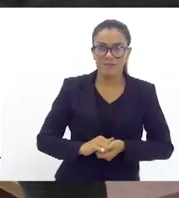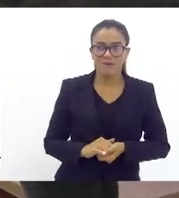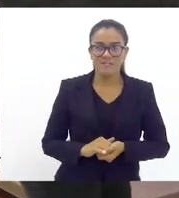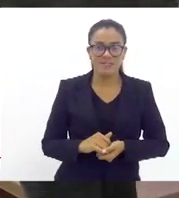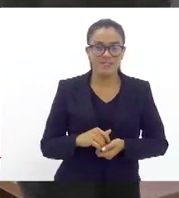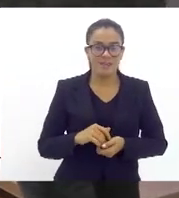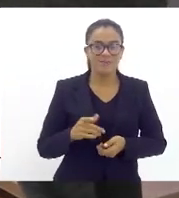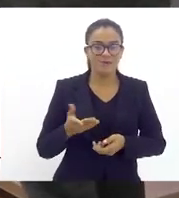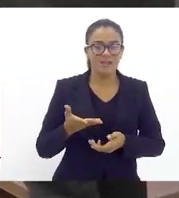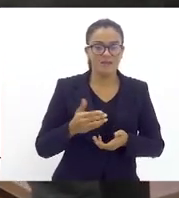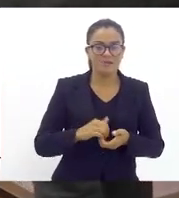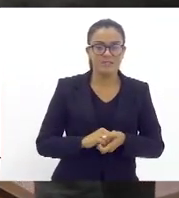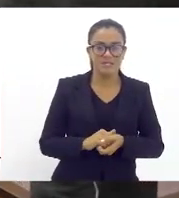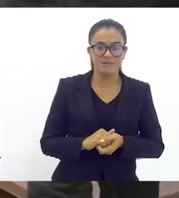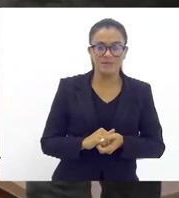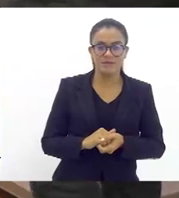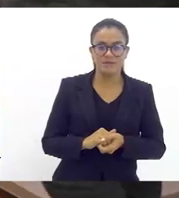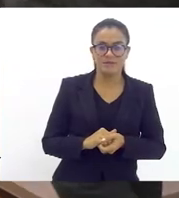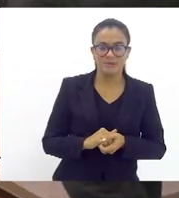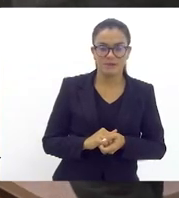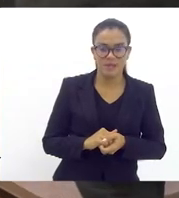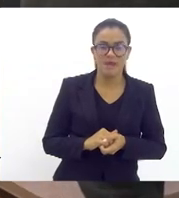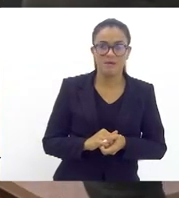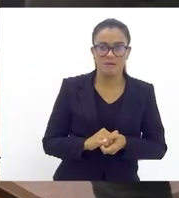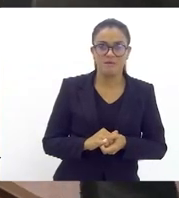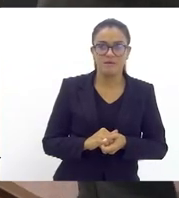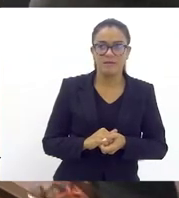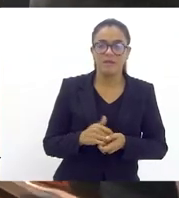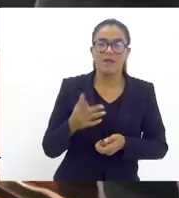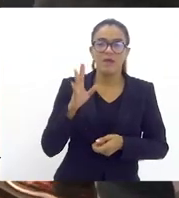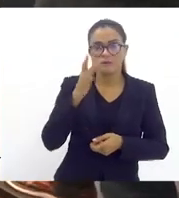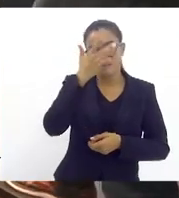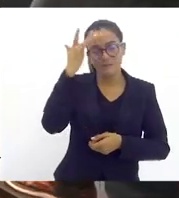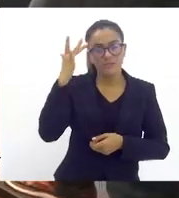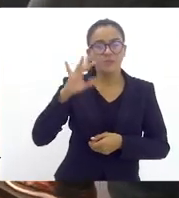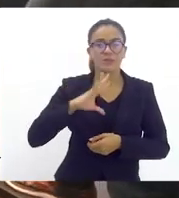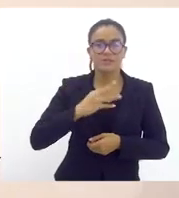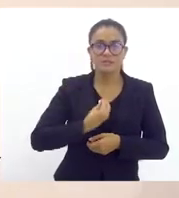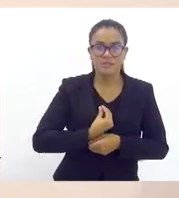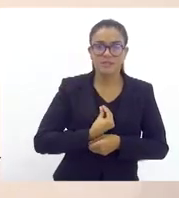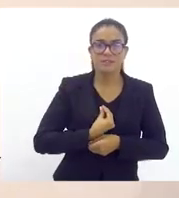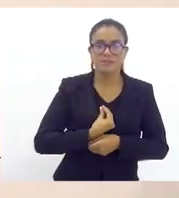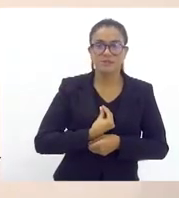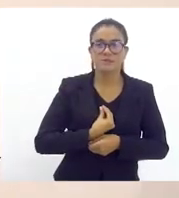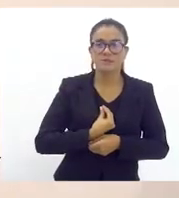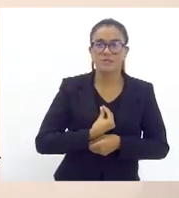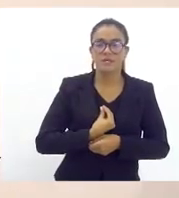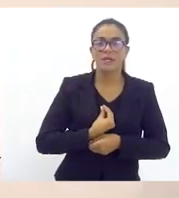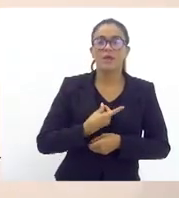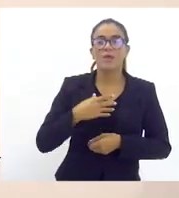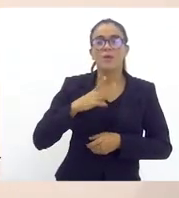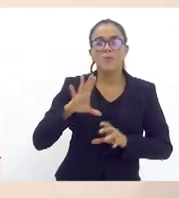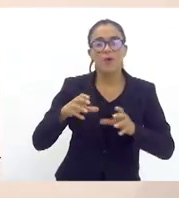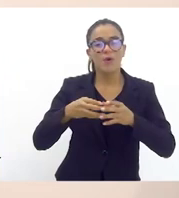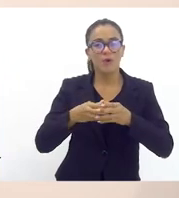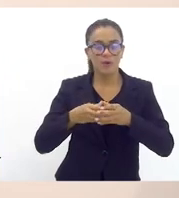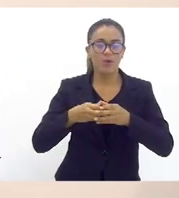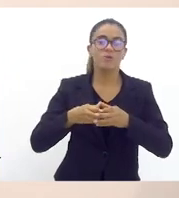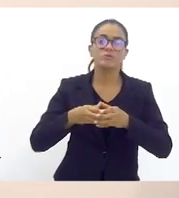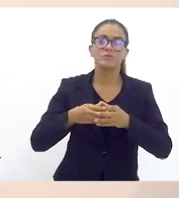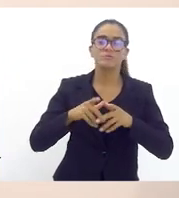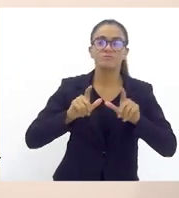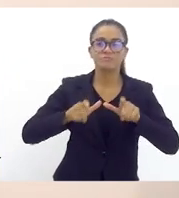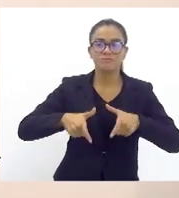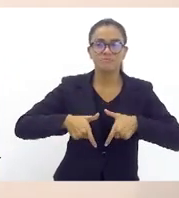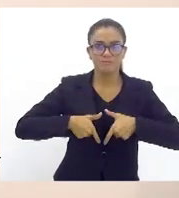espaço seguro para o desenvolvimento da potência artística de mulheres e pessoas trans. E o meu coletivo recebeu do município a medalha